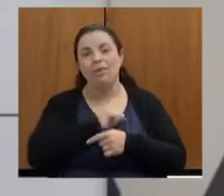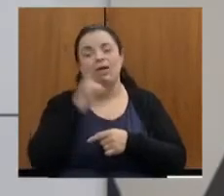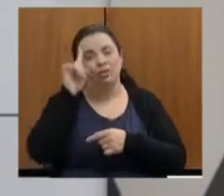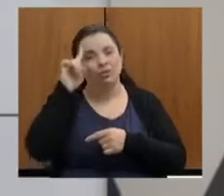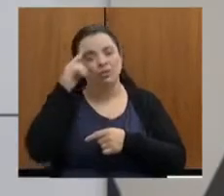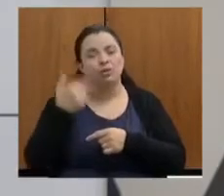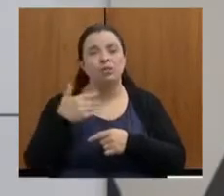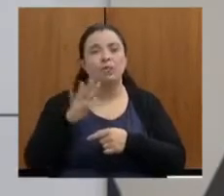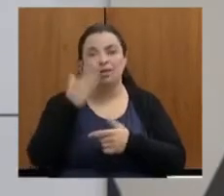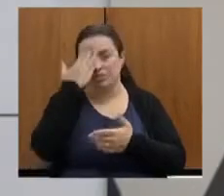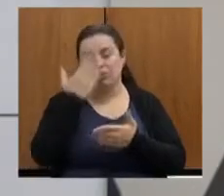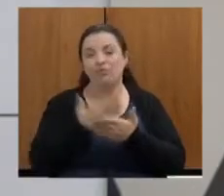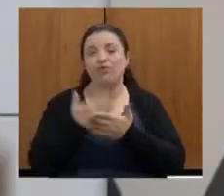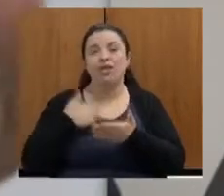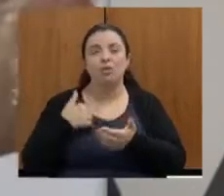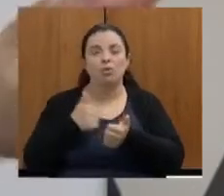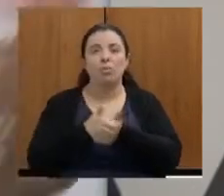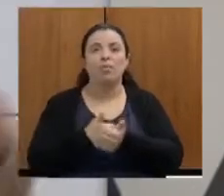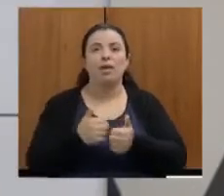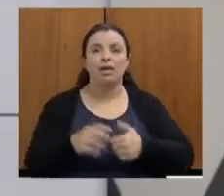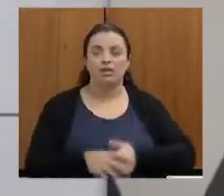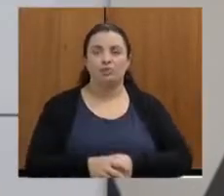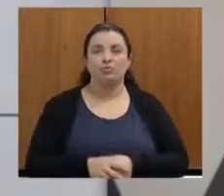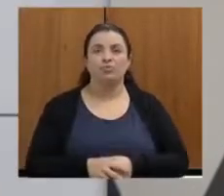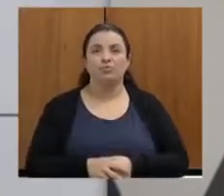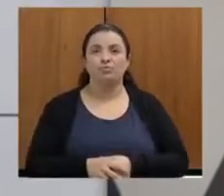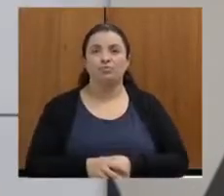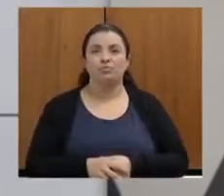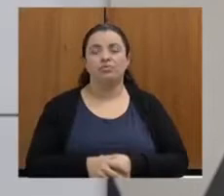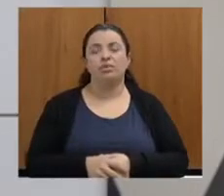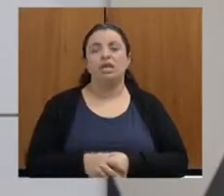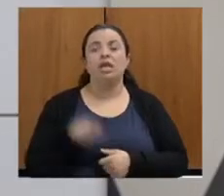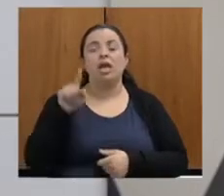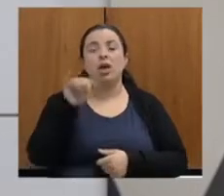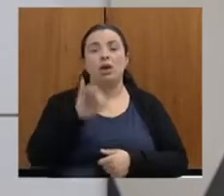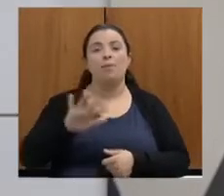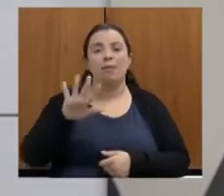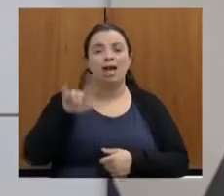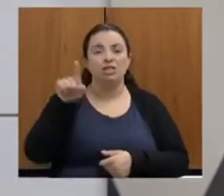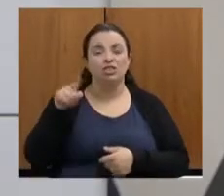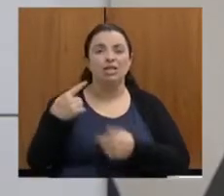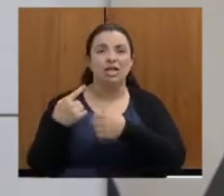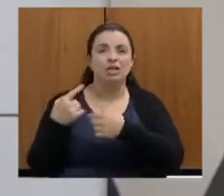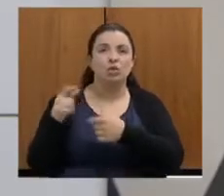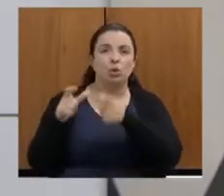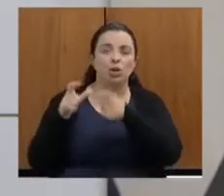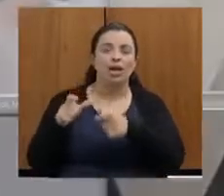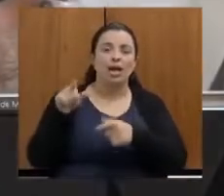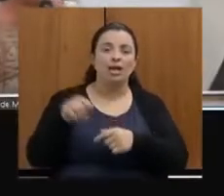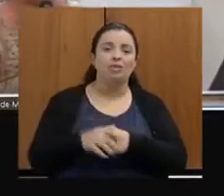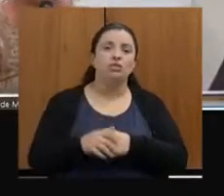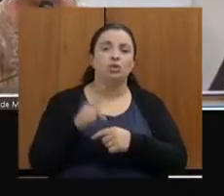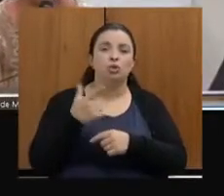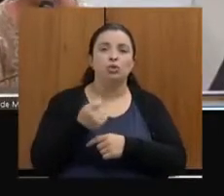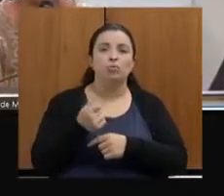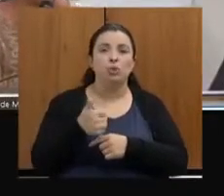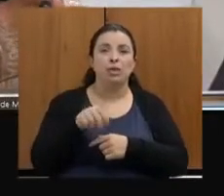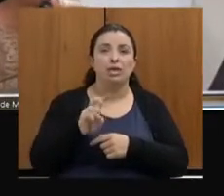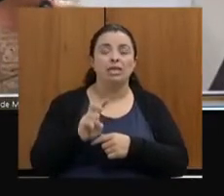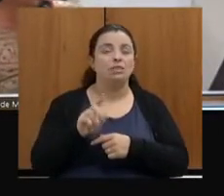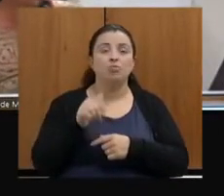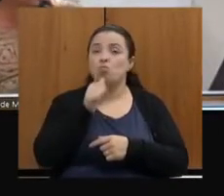e ter a confiança é perto né então aqui é uma imagem gente de Gesteira de 2015 antes do rompimento da barragem de